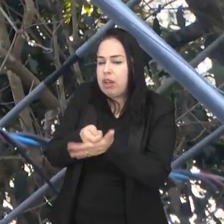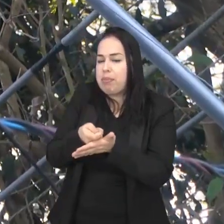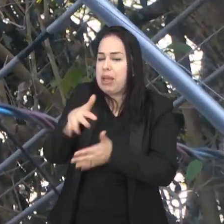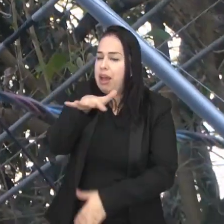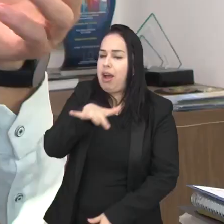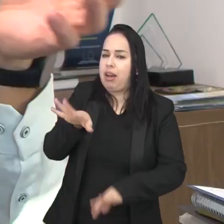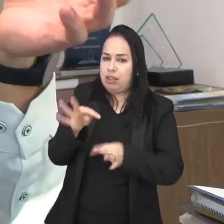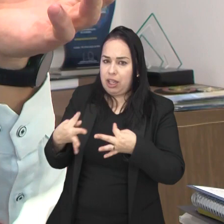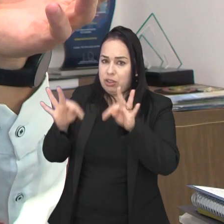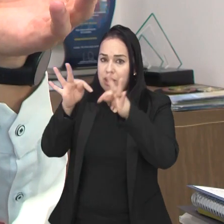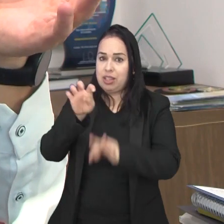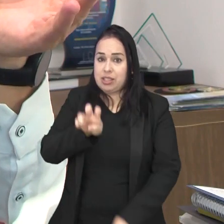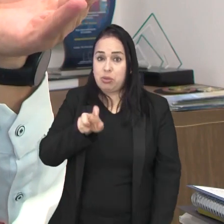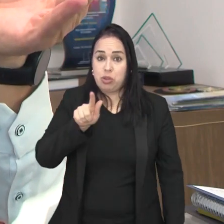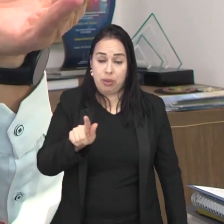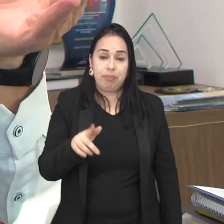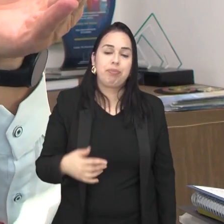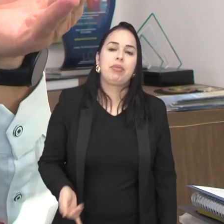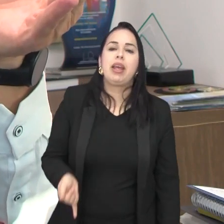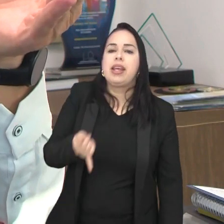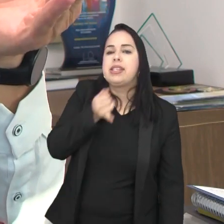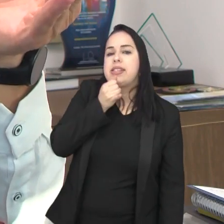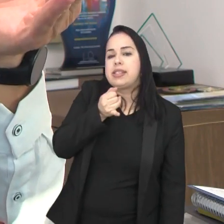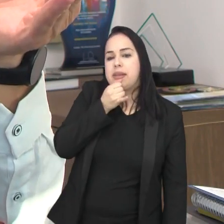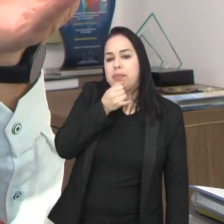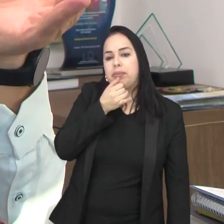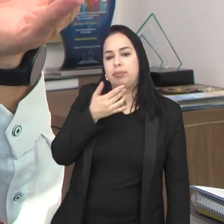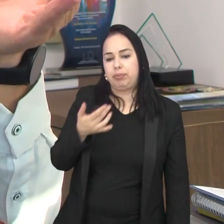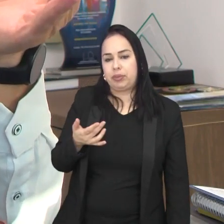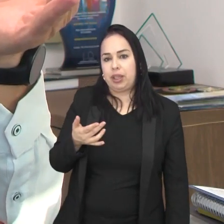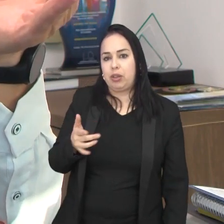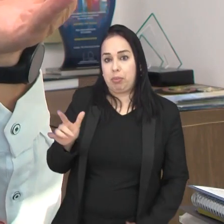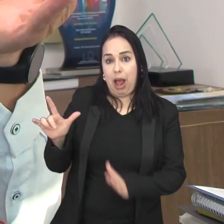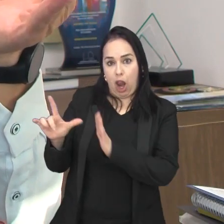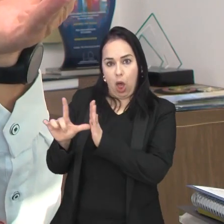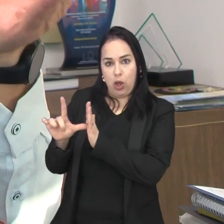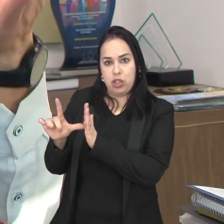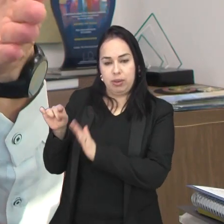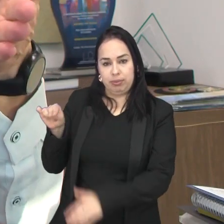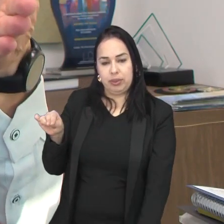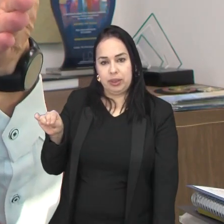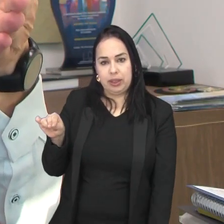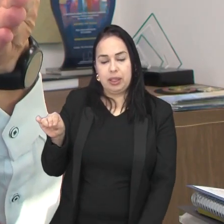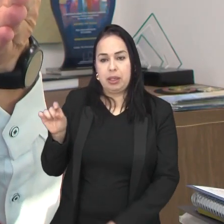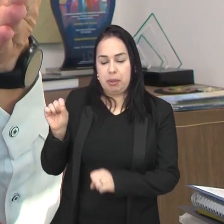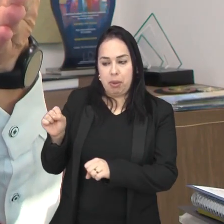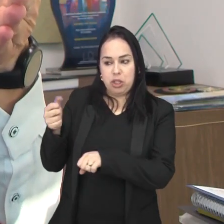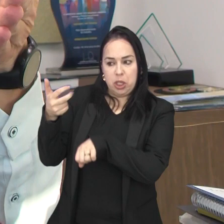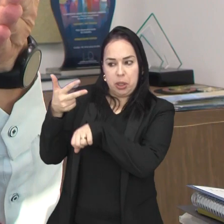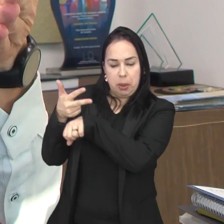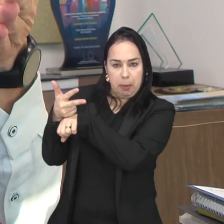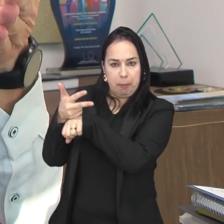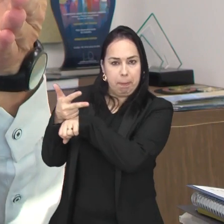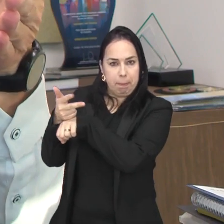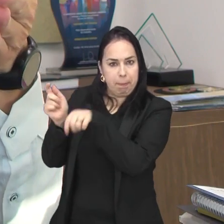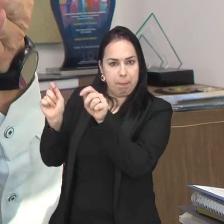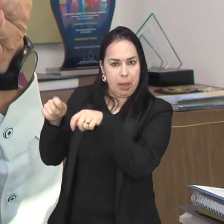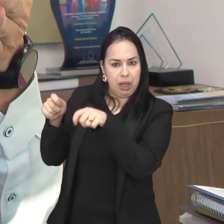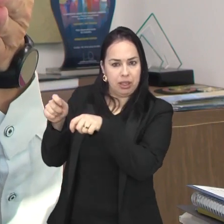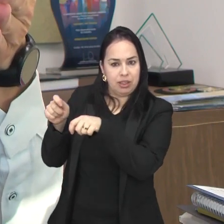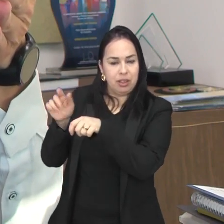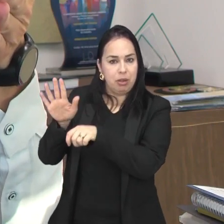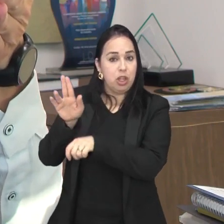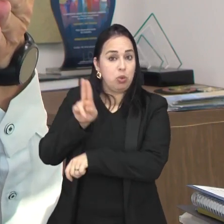tecnologia 5G. Vamos pegar um exemplo de uma loja de varejo que pode instalar uma câmera com